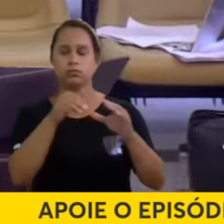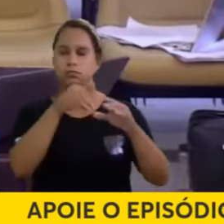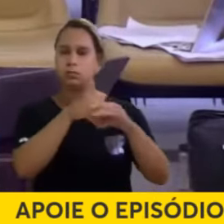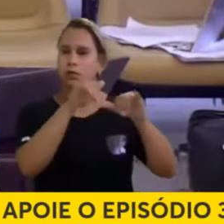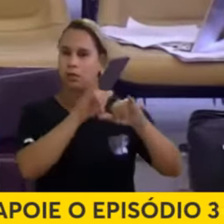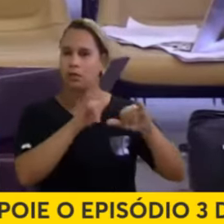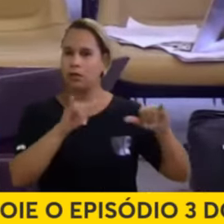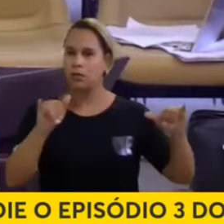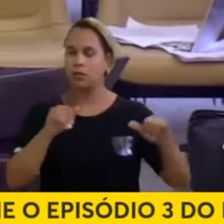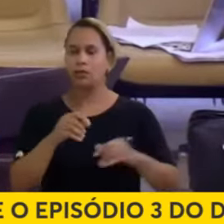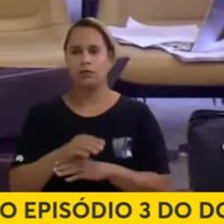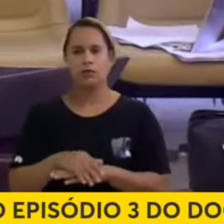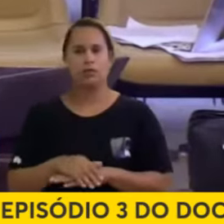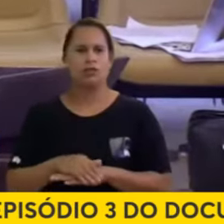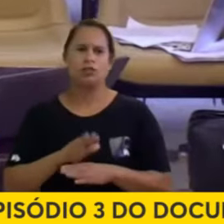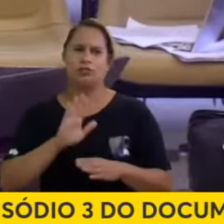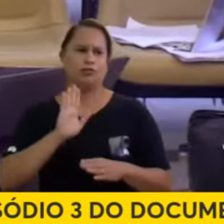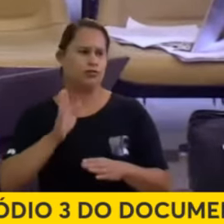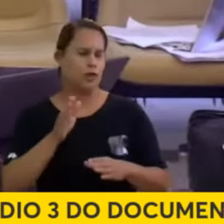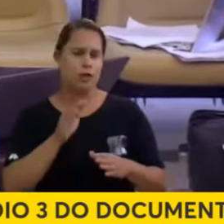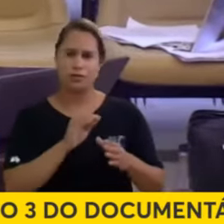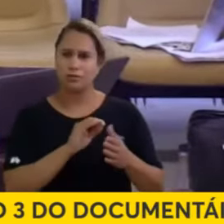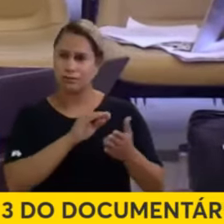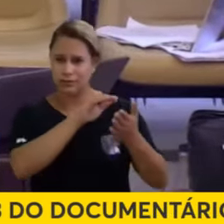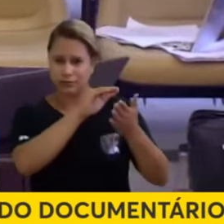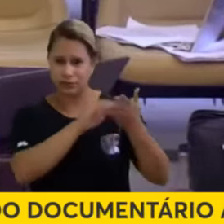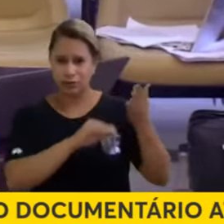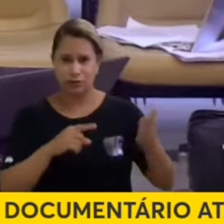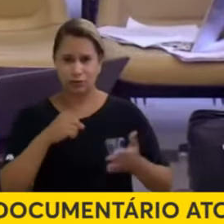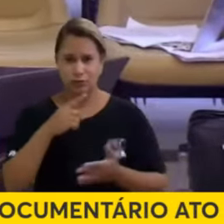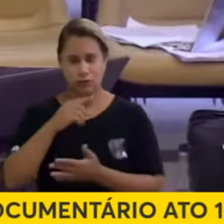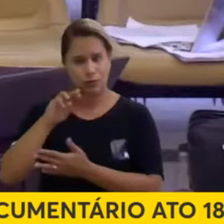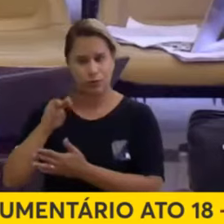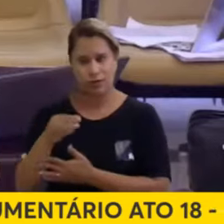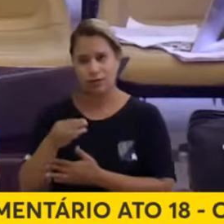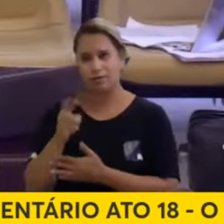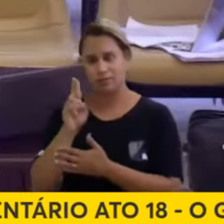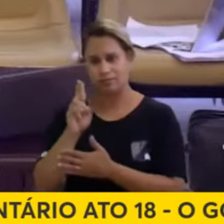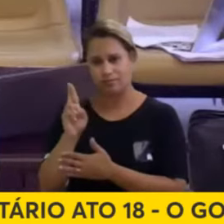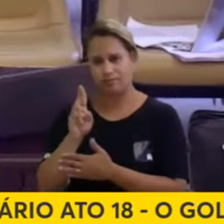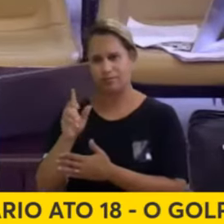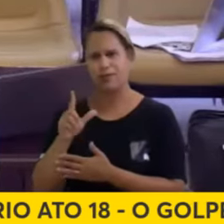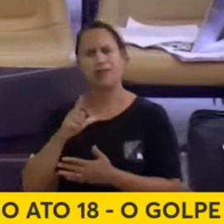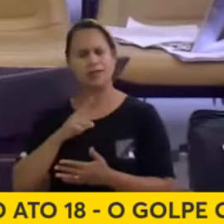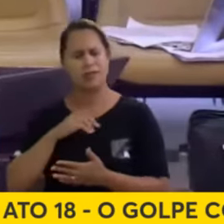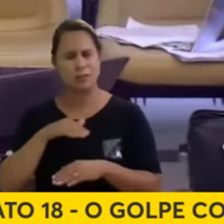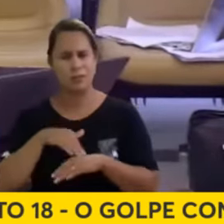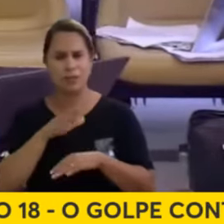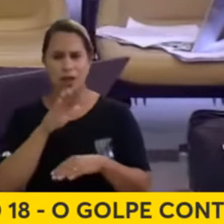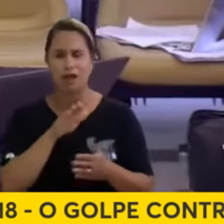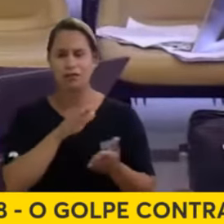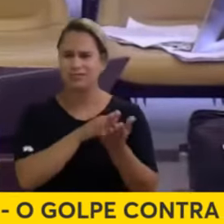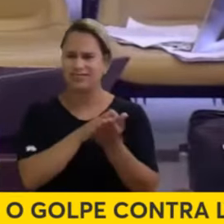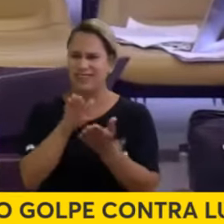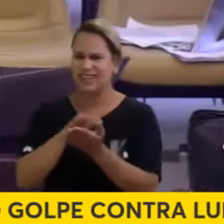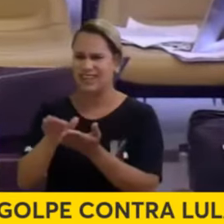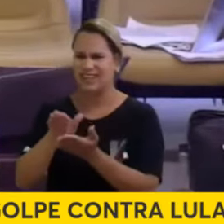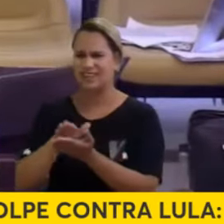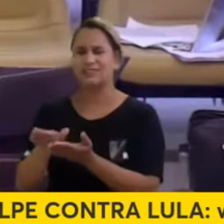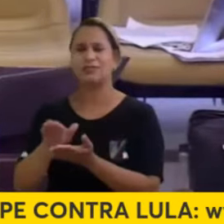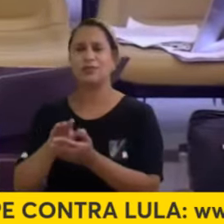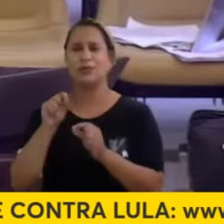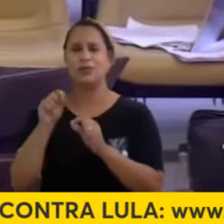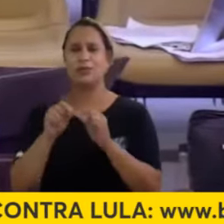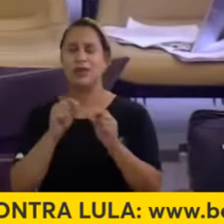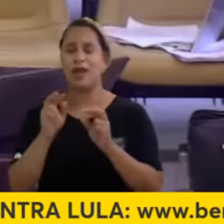Felipe já vou falar mais mais mais paraa frente do Felipe mas tem mais tem as despesas todas que não tem que tem Rela com atividade partidária o